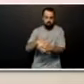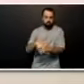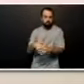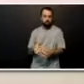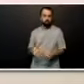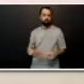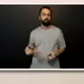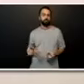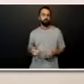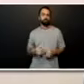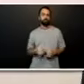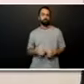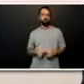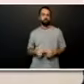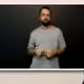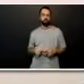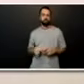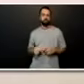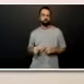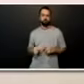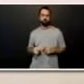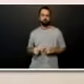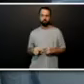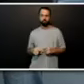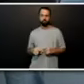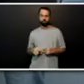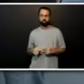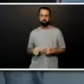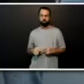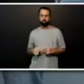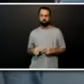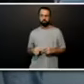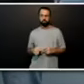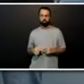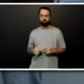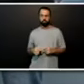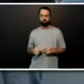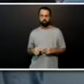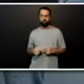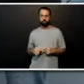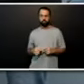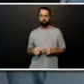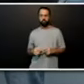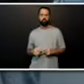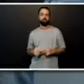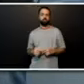Retomando o fato dos naturais estarem dentro dos inteiros.